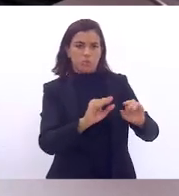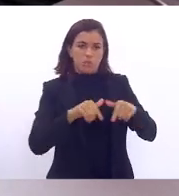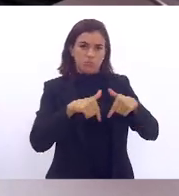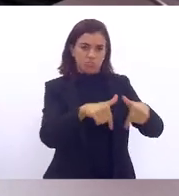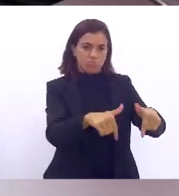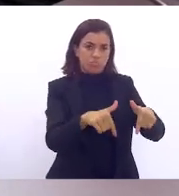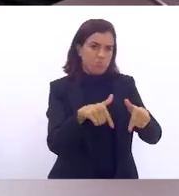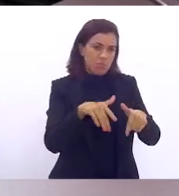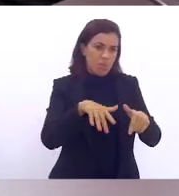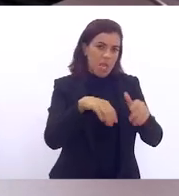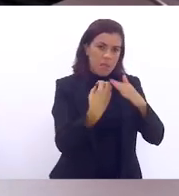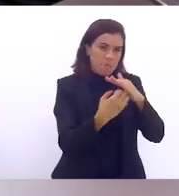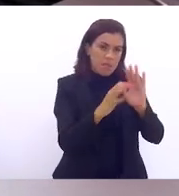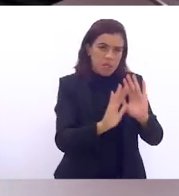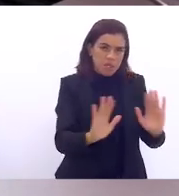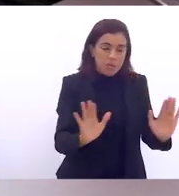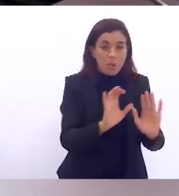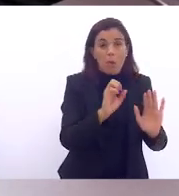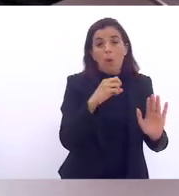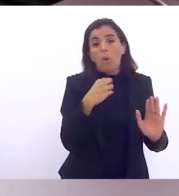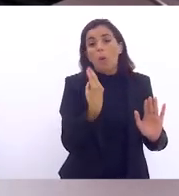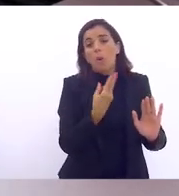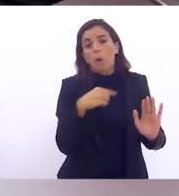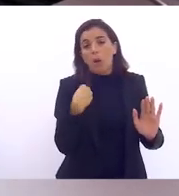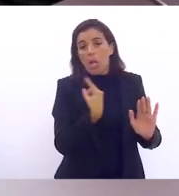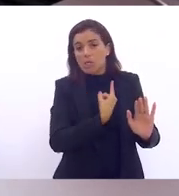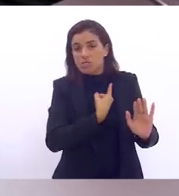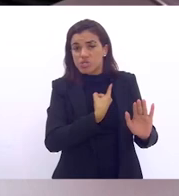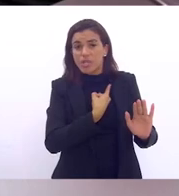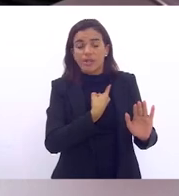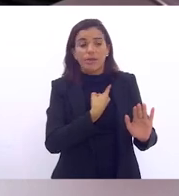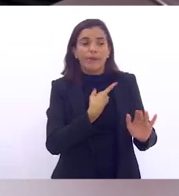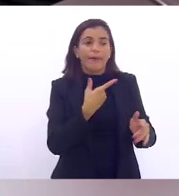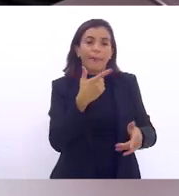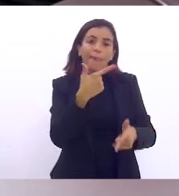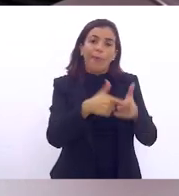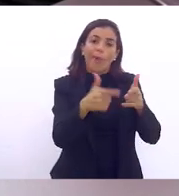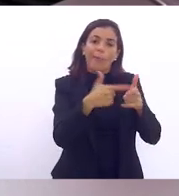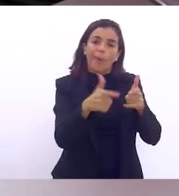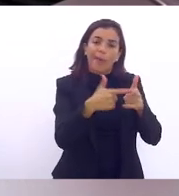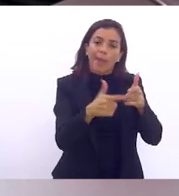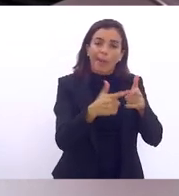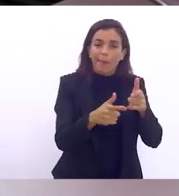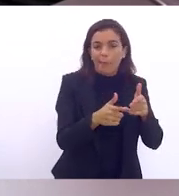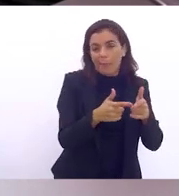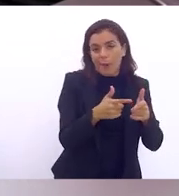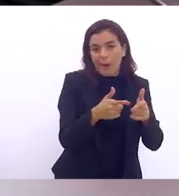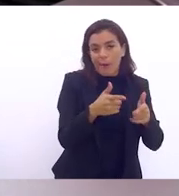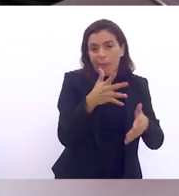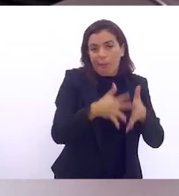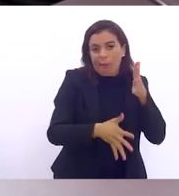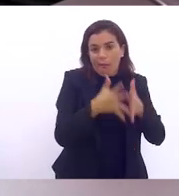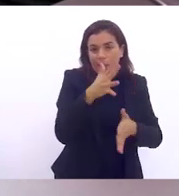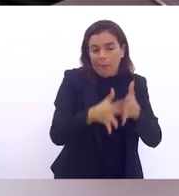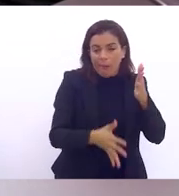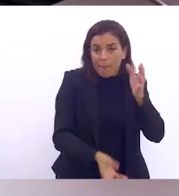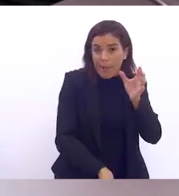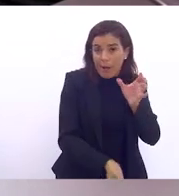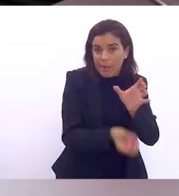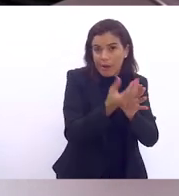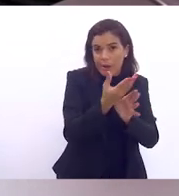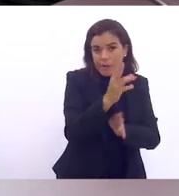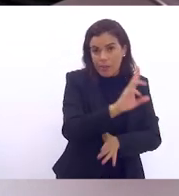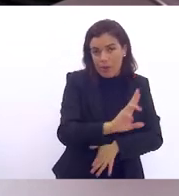tampouco nos tornar eh eh nos tornarmos um óbice para implementação e e e bom